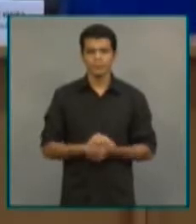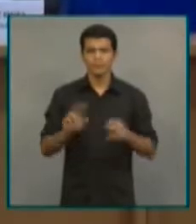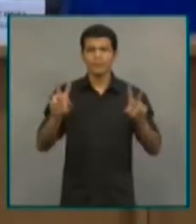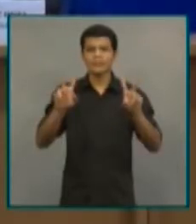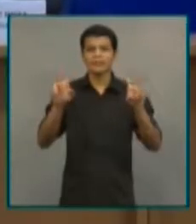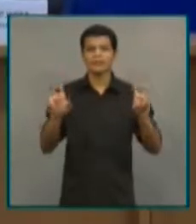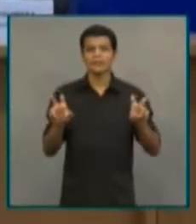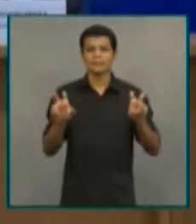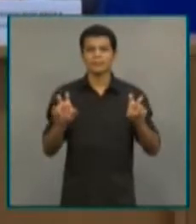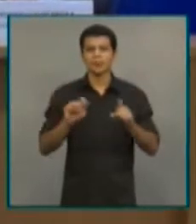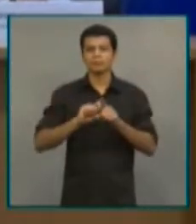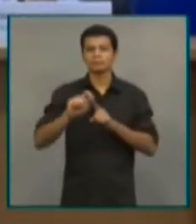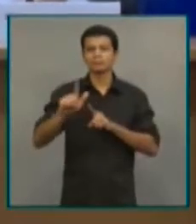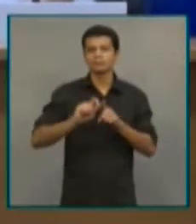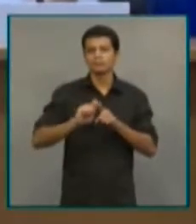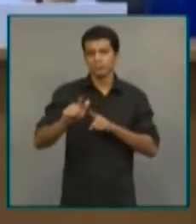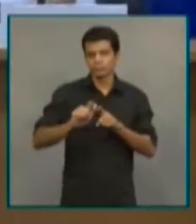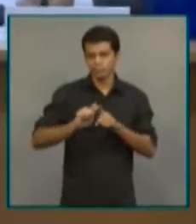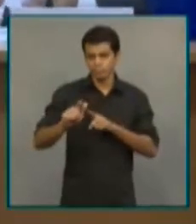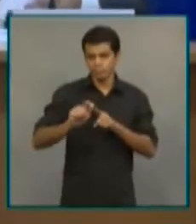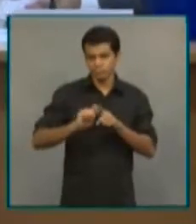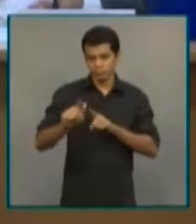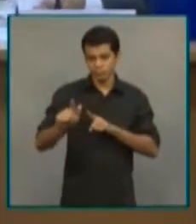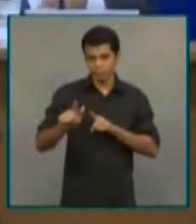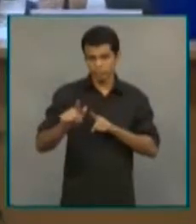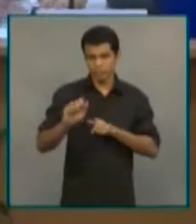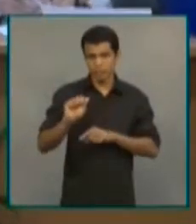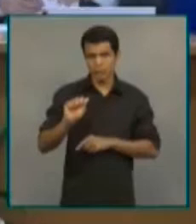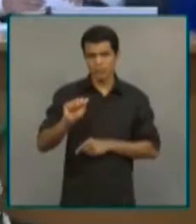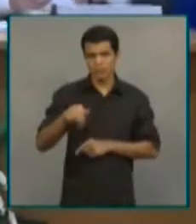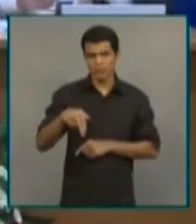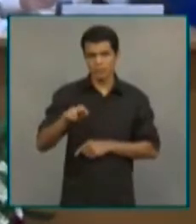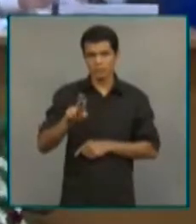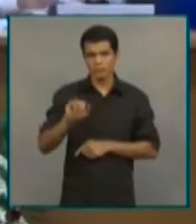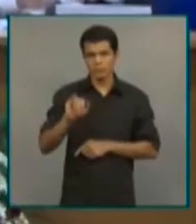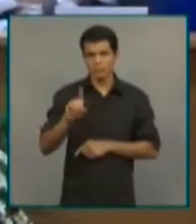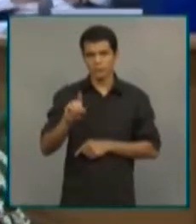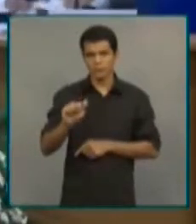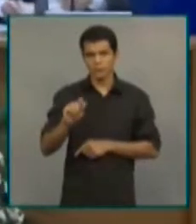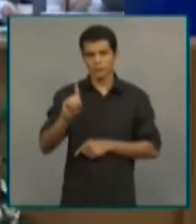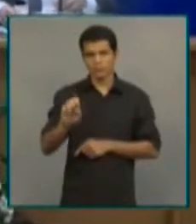Anuidade, presidente. O tema é anuidade. Você escolhe a quem perguntar.